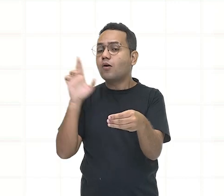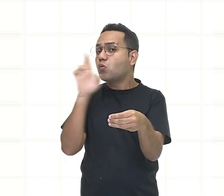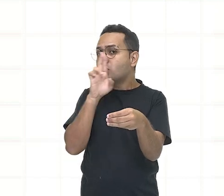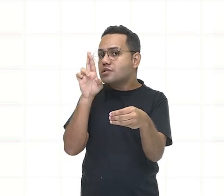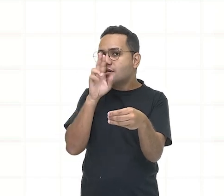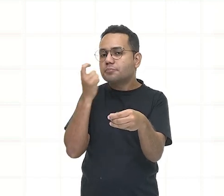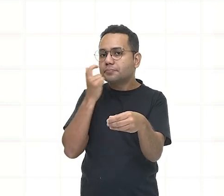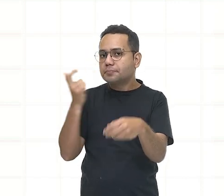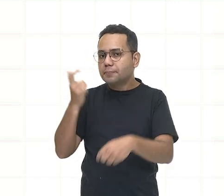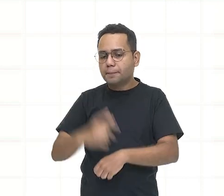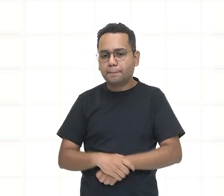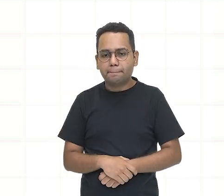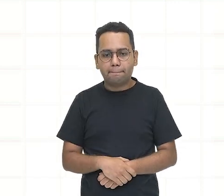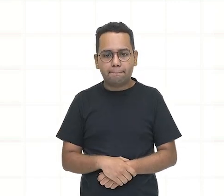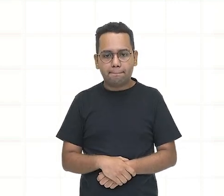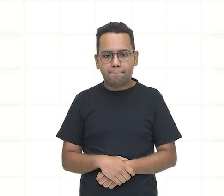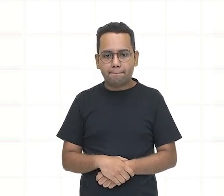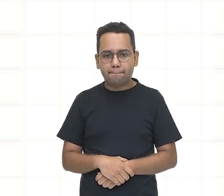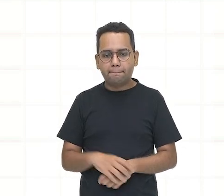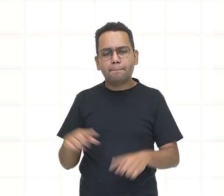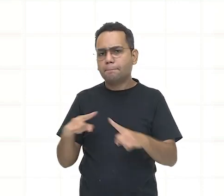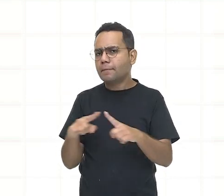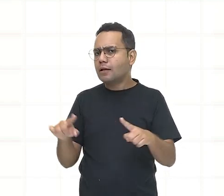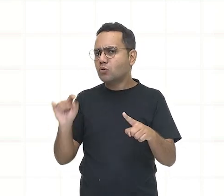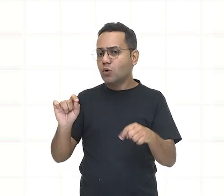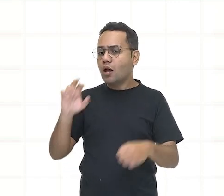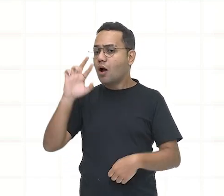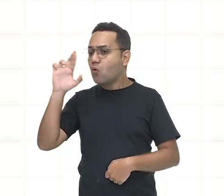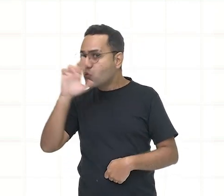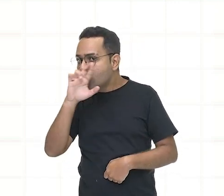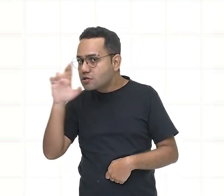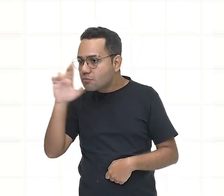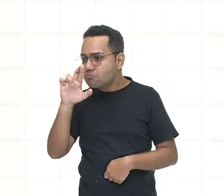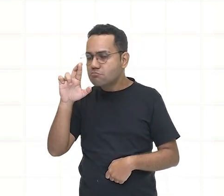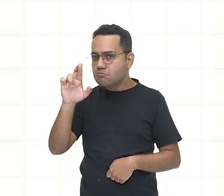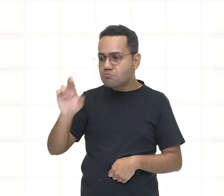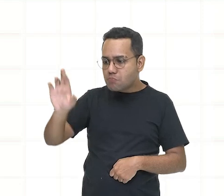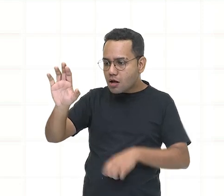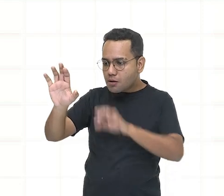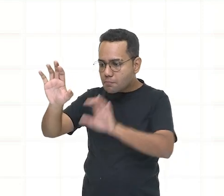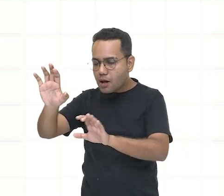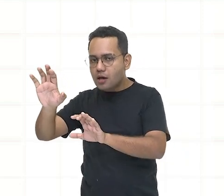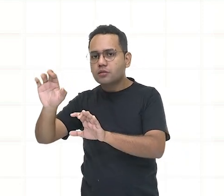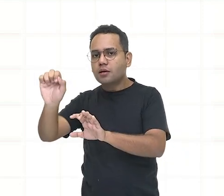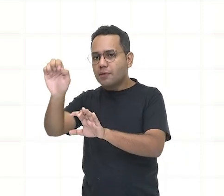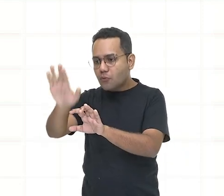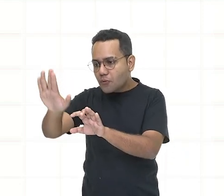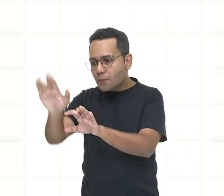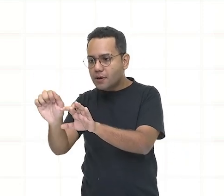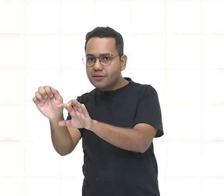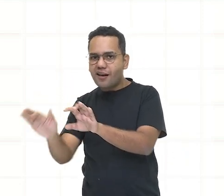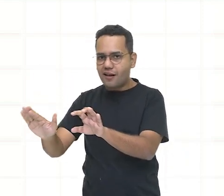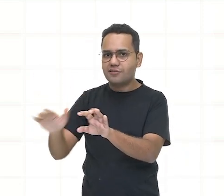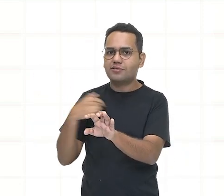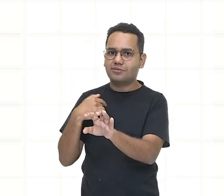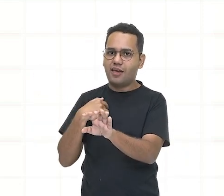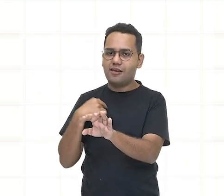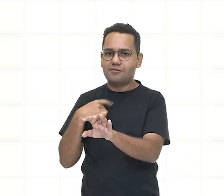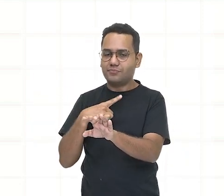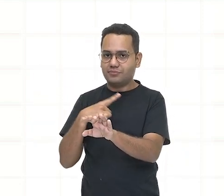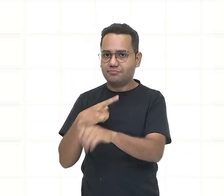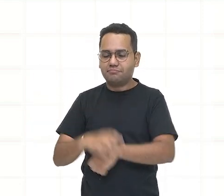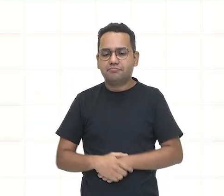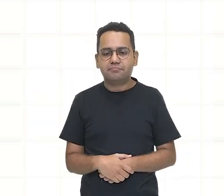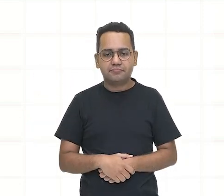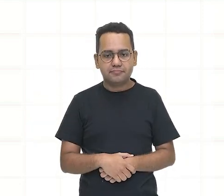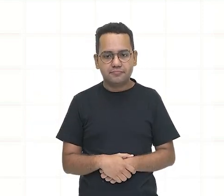aqui. Lembrando que uma parte da Rússia, né, também é europeia. Então, a gente observa, gente,